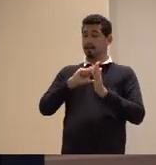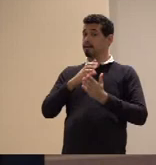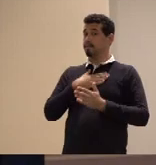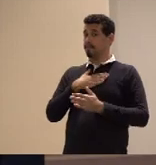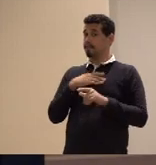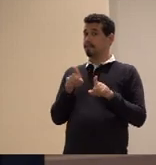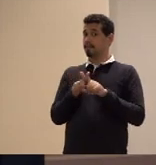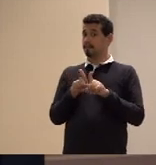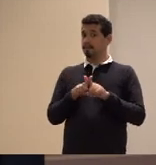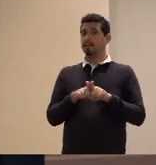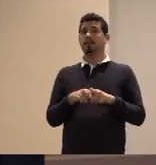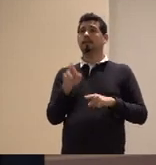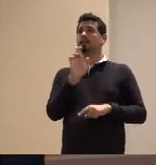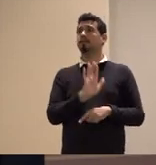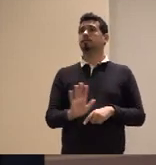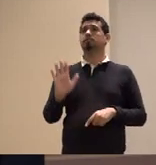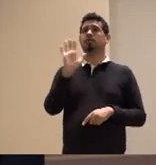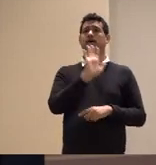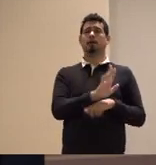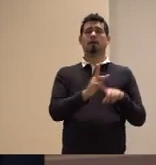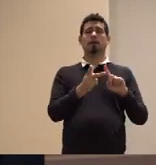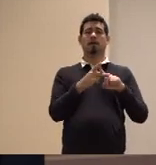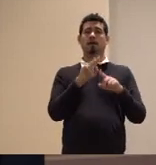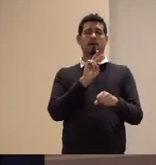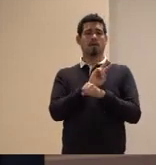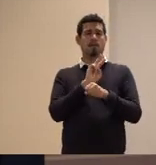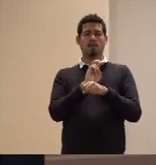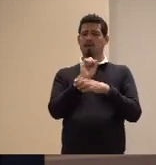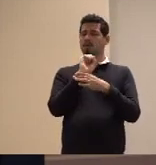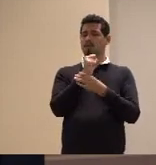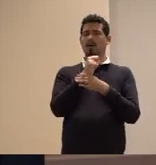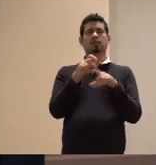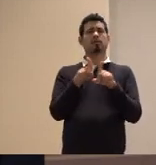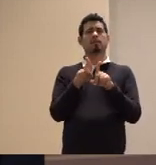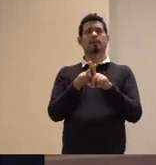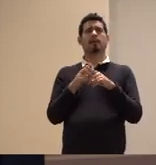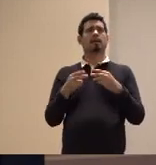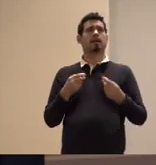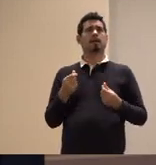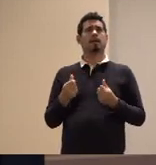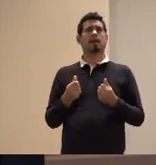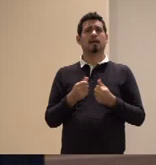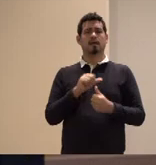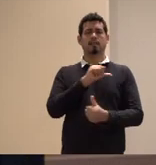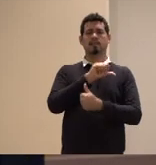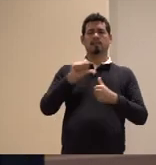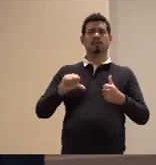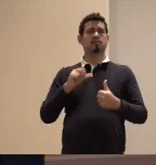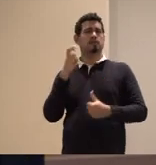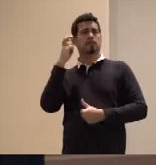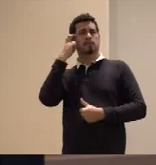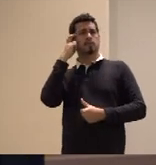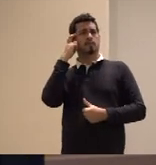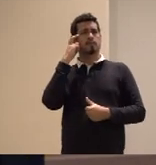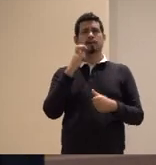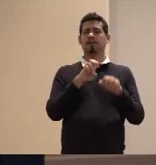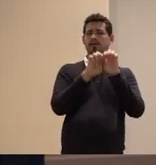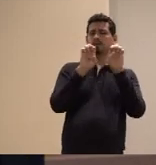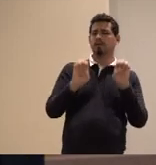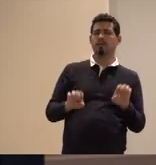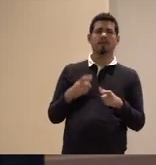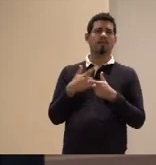de regionalização, de proteção, de prevenção, de mudança de cultura, de problemas